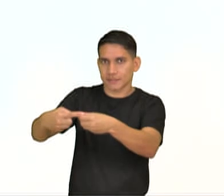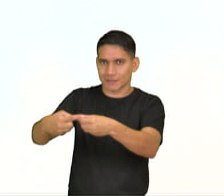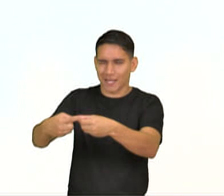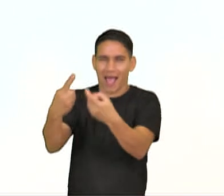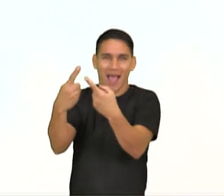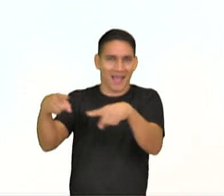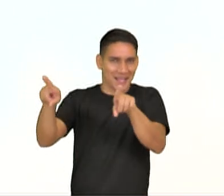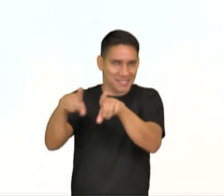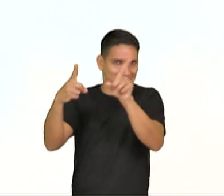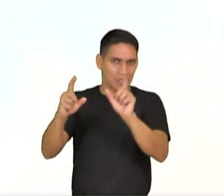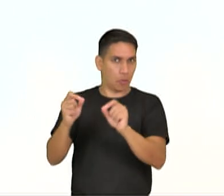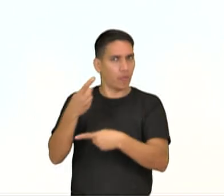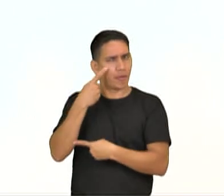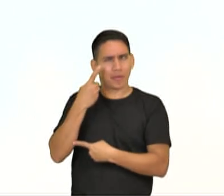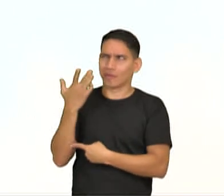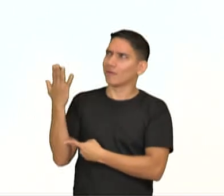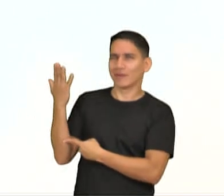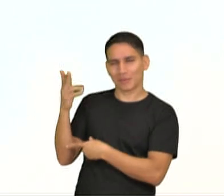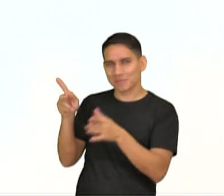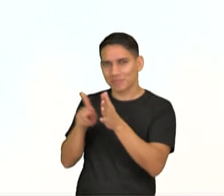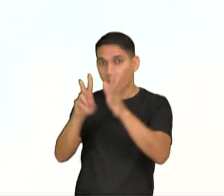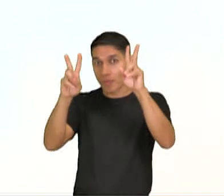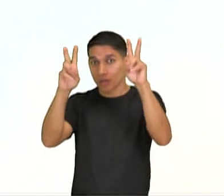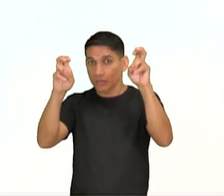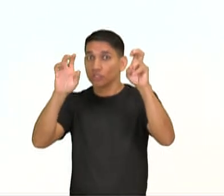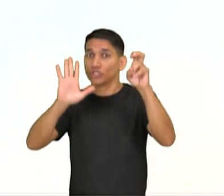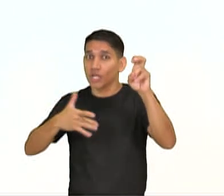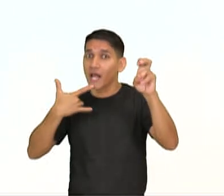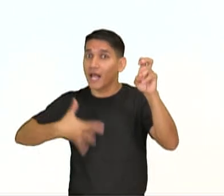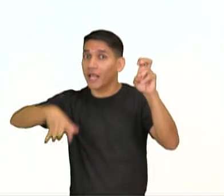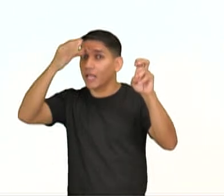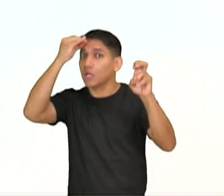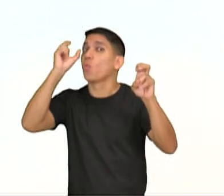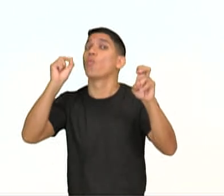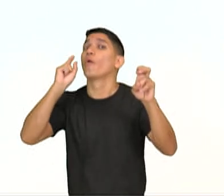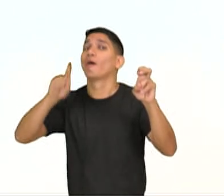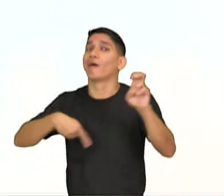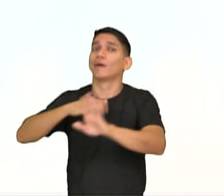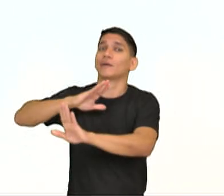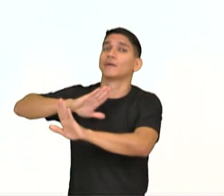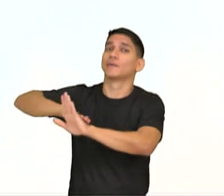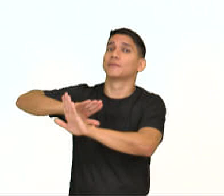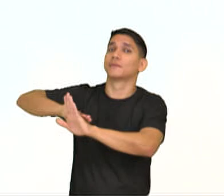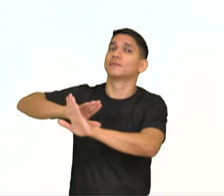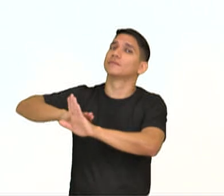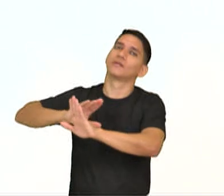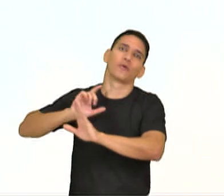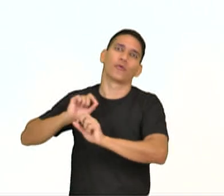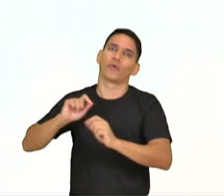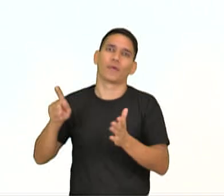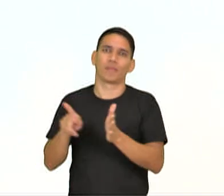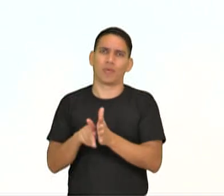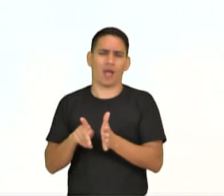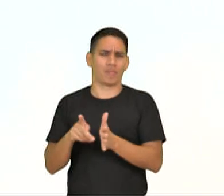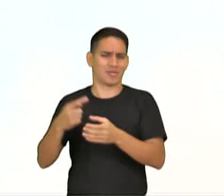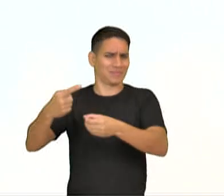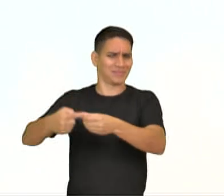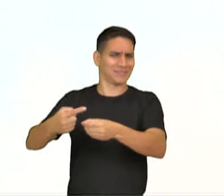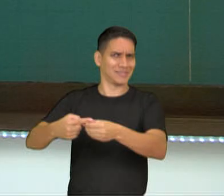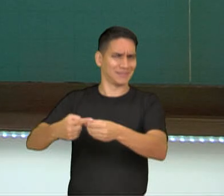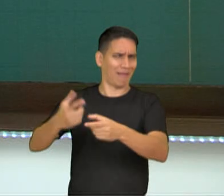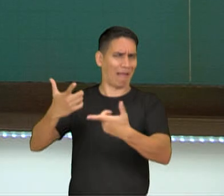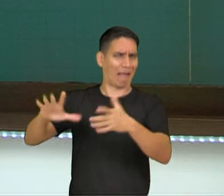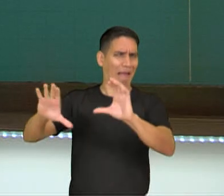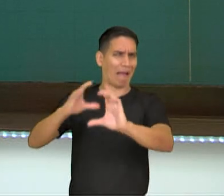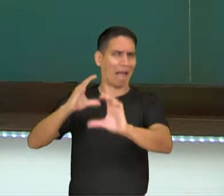canção. Observem que aqui já no título nós temos uma linguagem figurada, né? Não pode uma cidade ser canção no